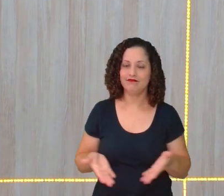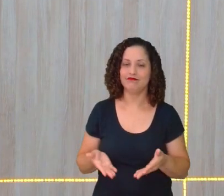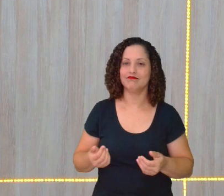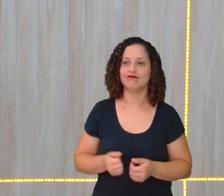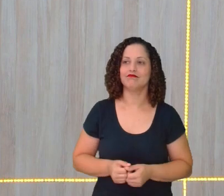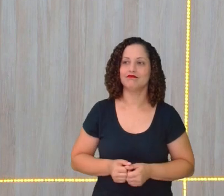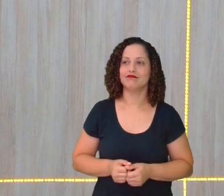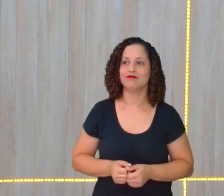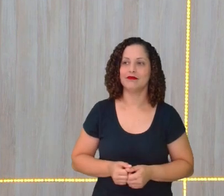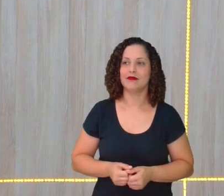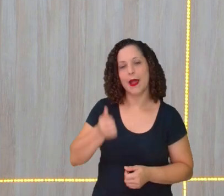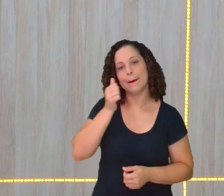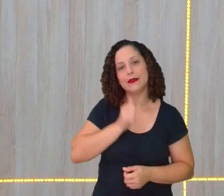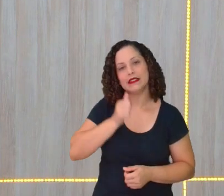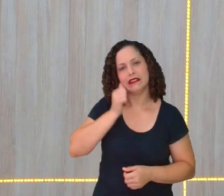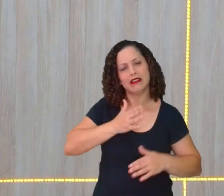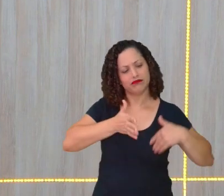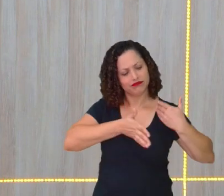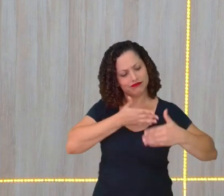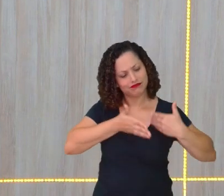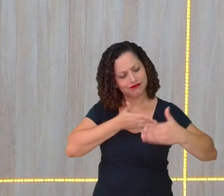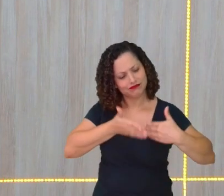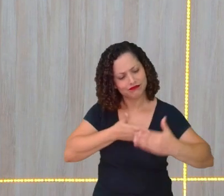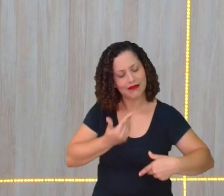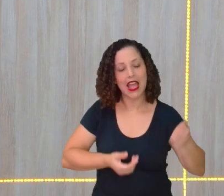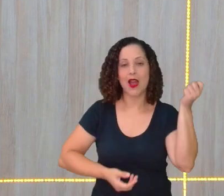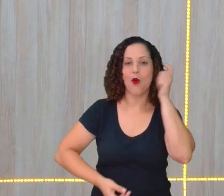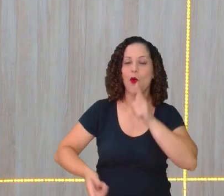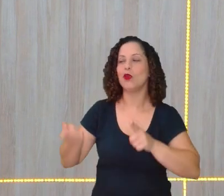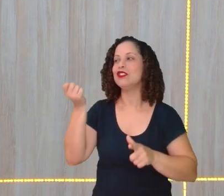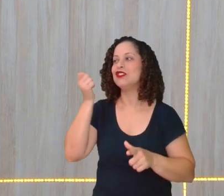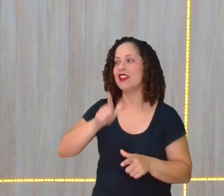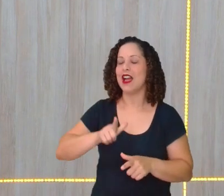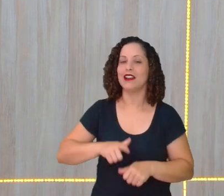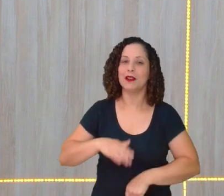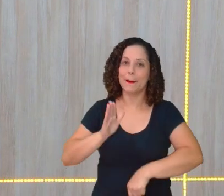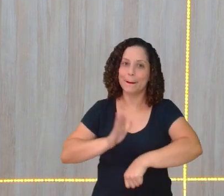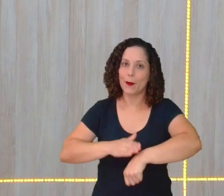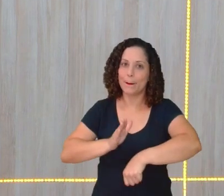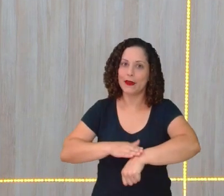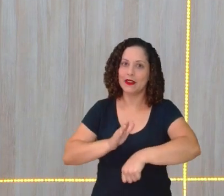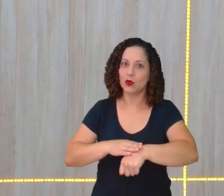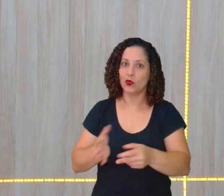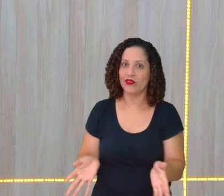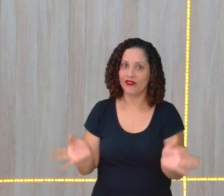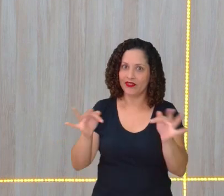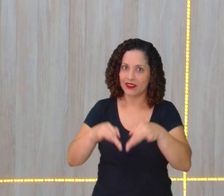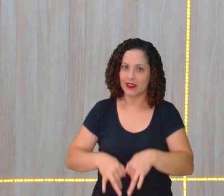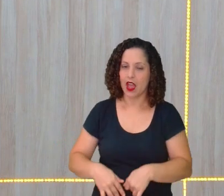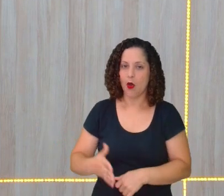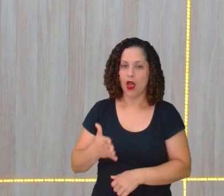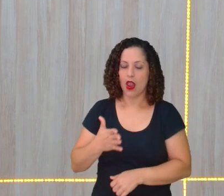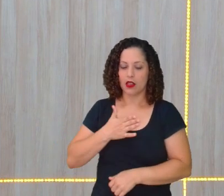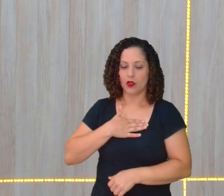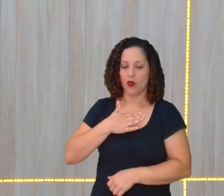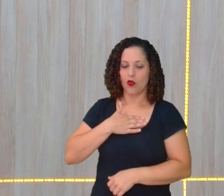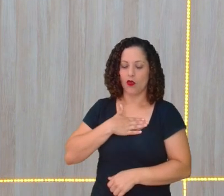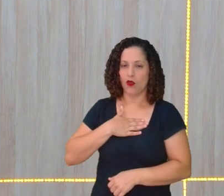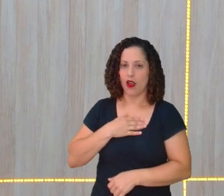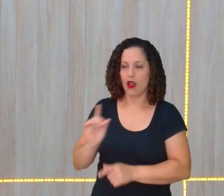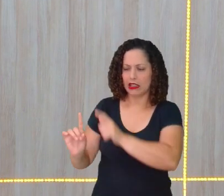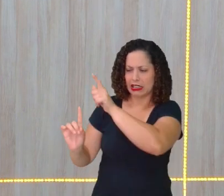E ela persistiu, que conseguiu conquistar. Tanto que teve um momento que no final do filme ela toca o coração dele e disse...